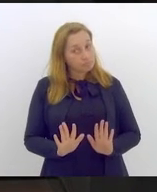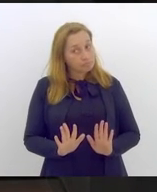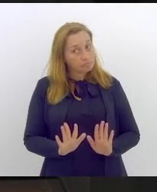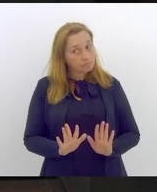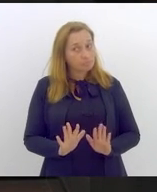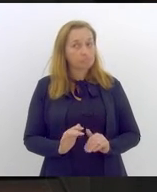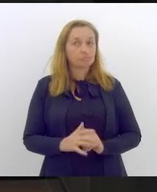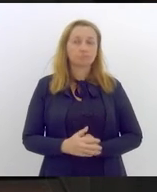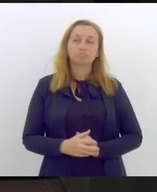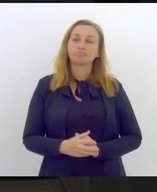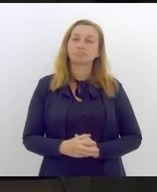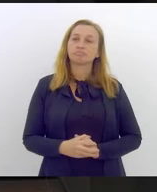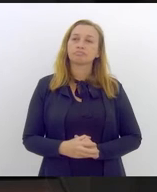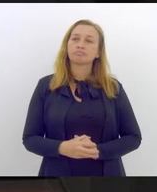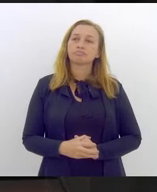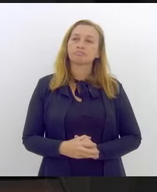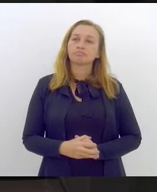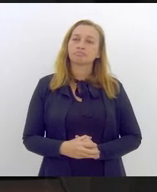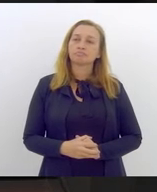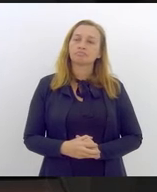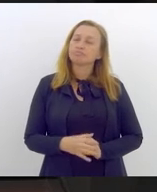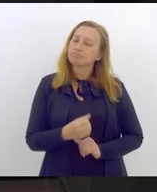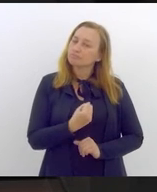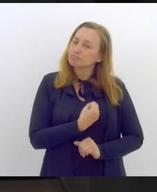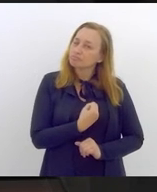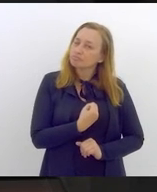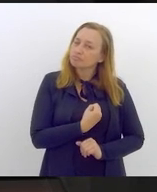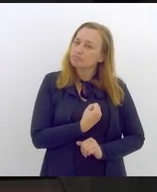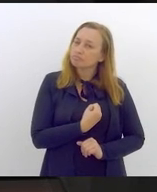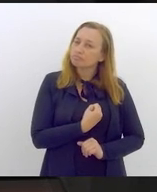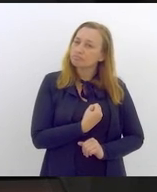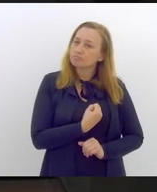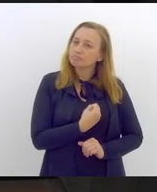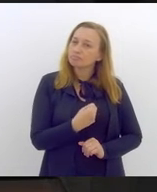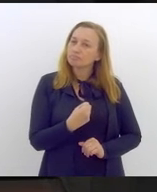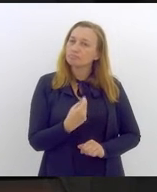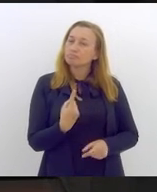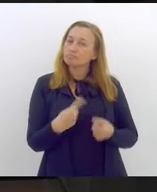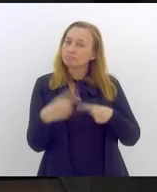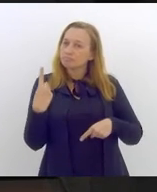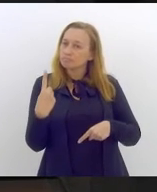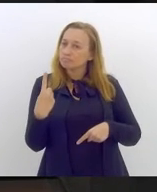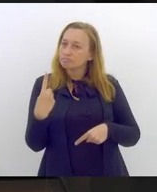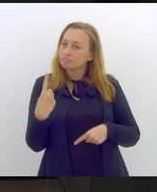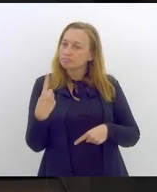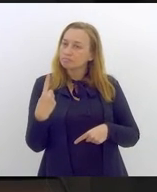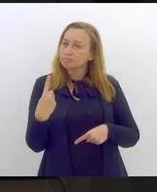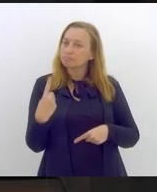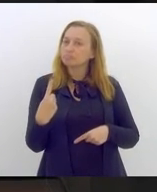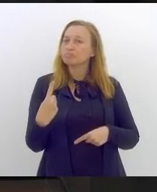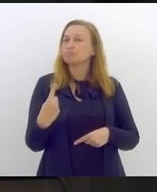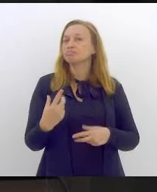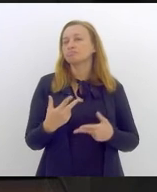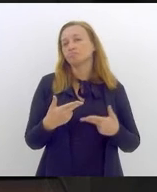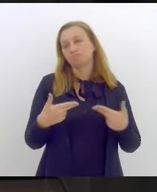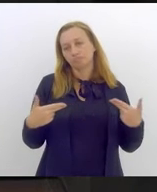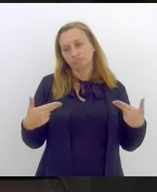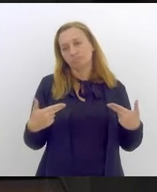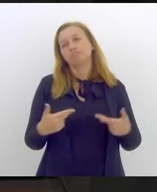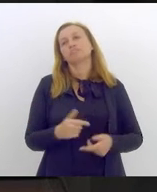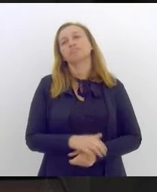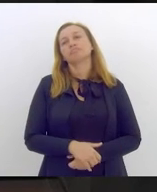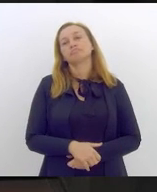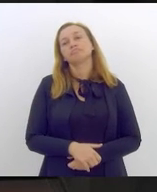mas Considero que esse número será superado de muito de muito